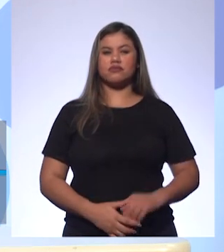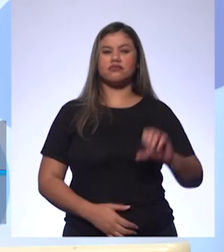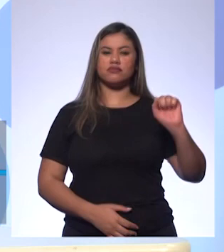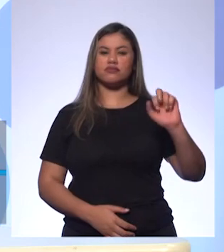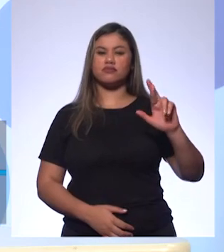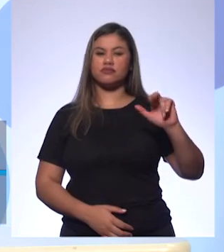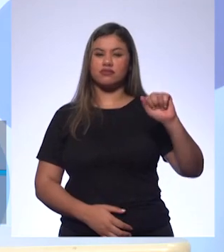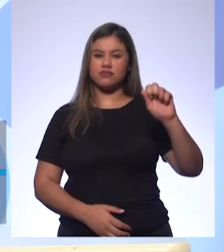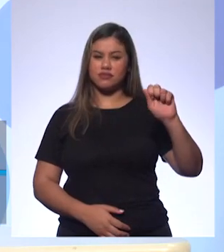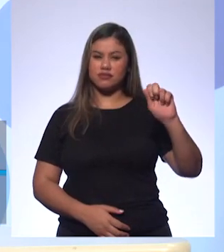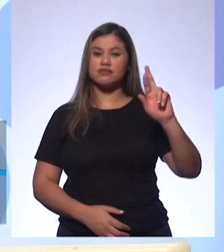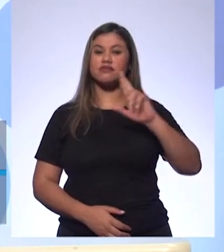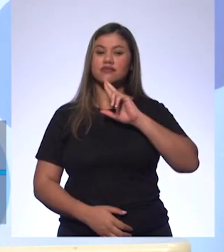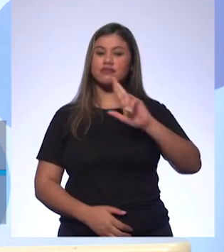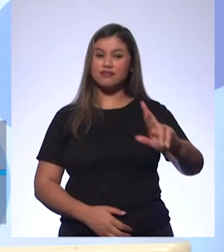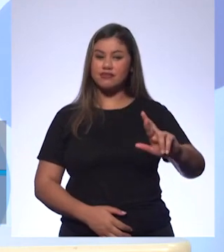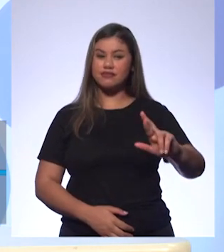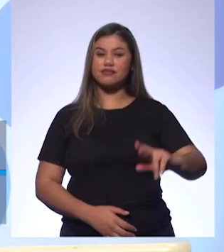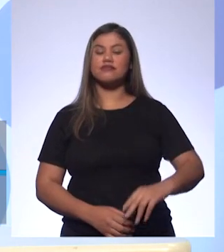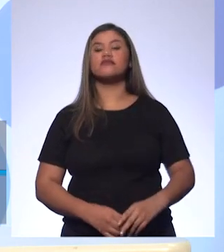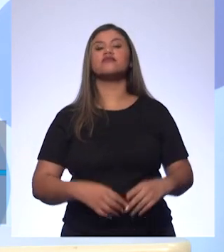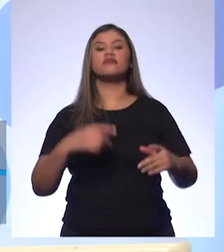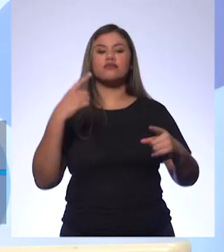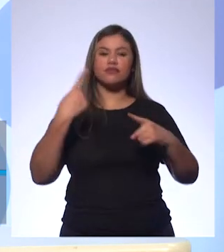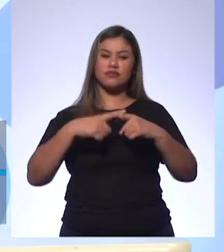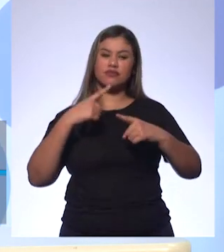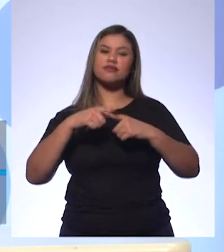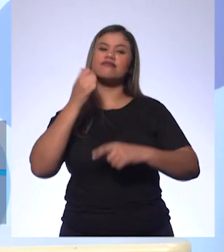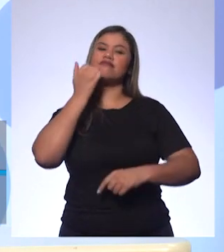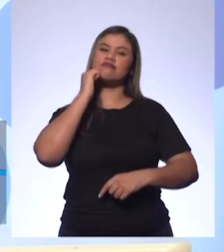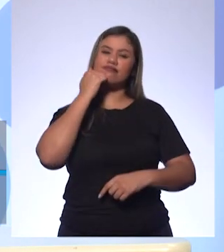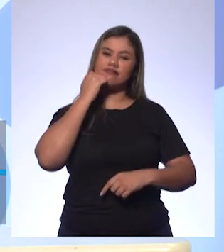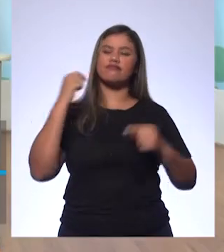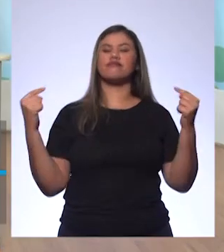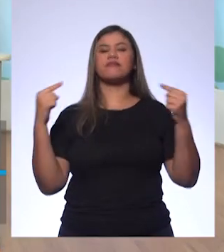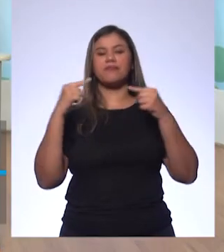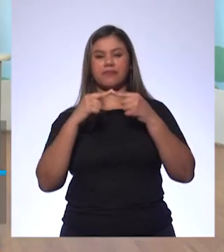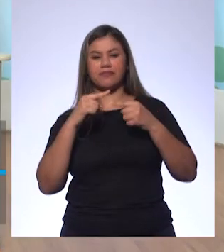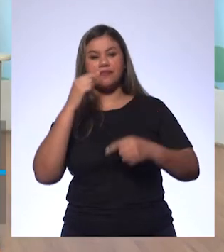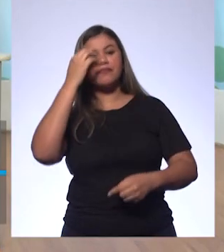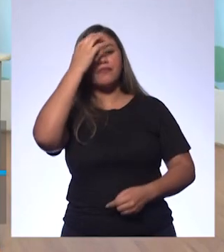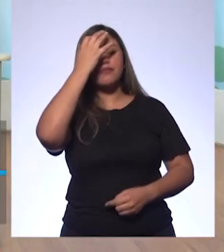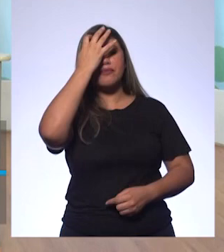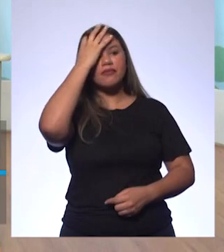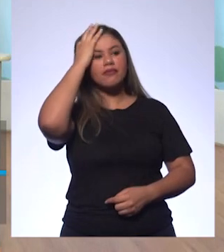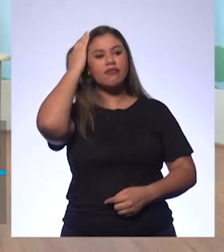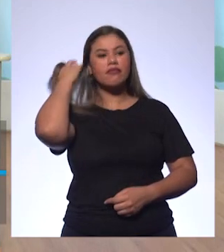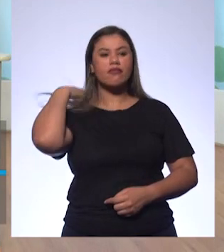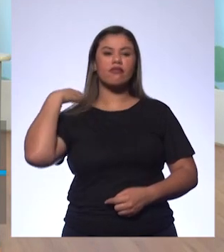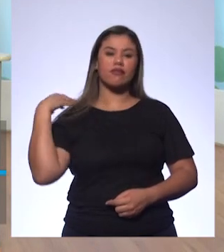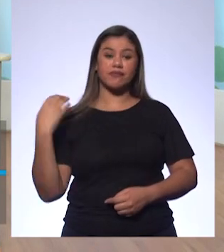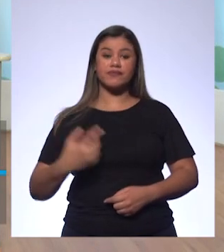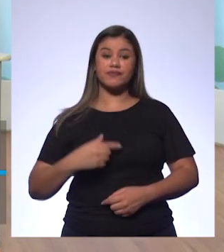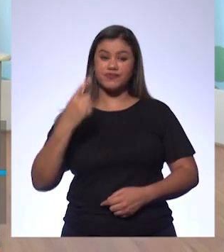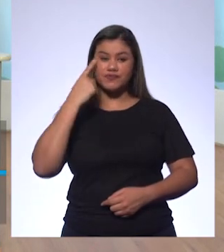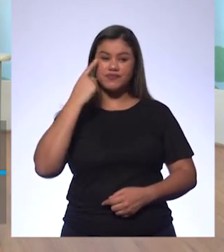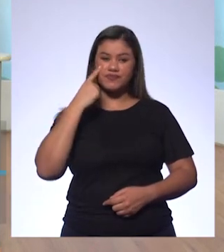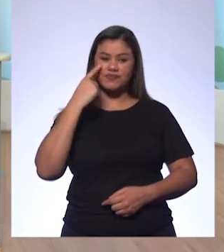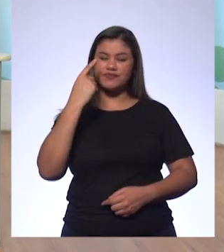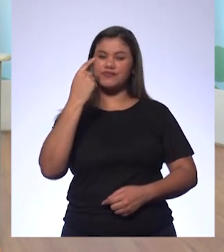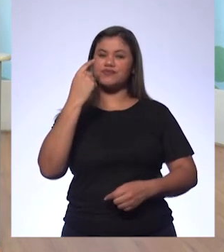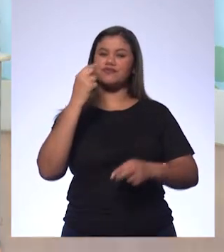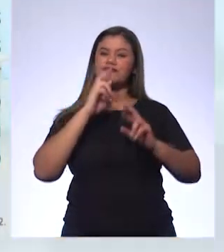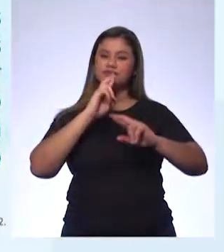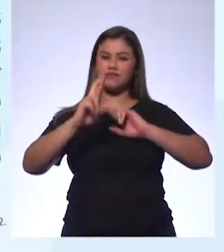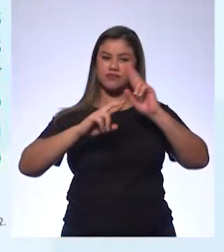Sara colocou também que porque é científico. Tá, ok. Então, bora lá para a nossa resposta. Pode colocar na tela